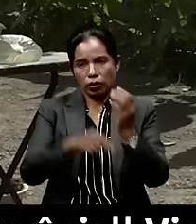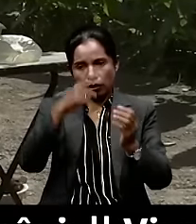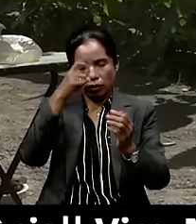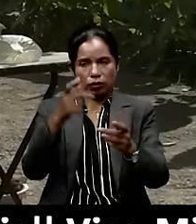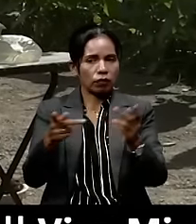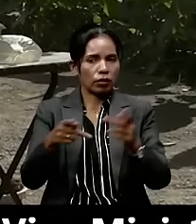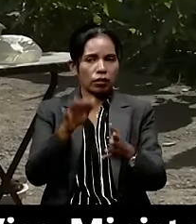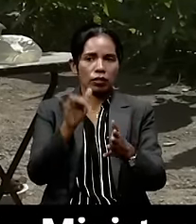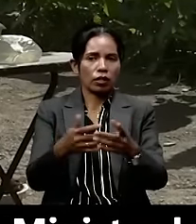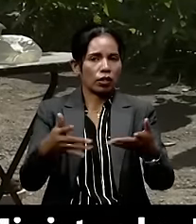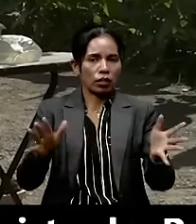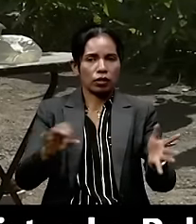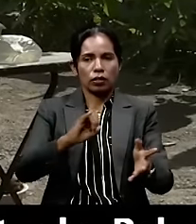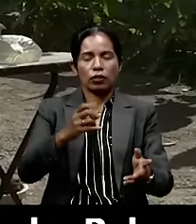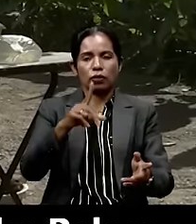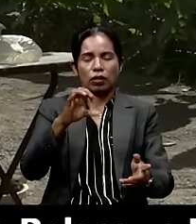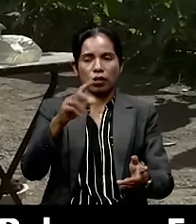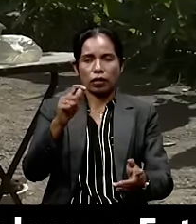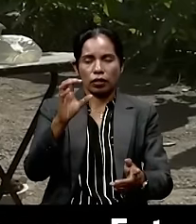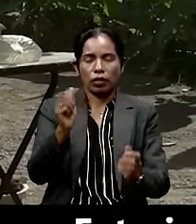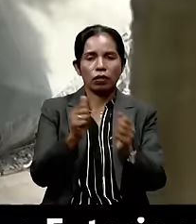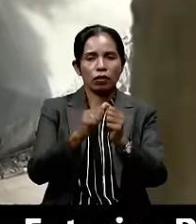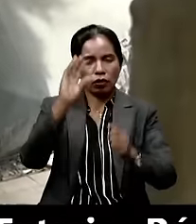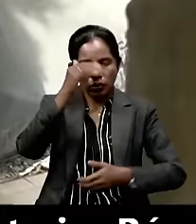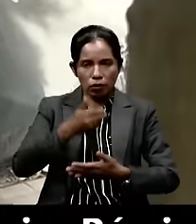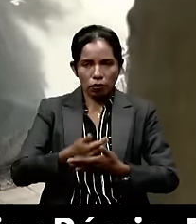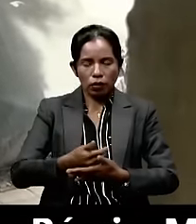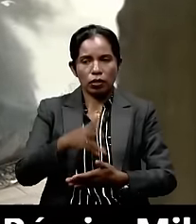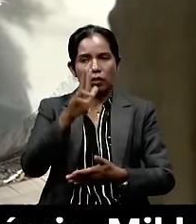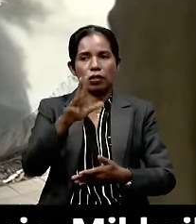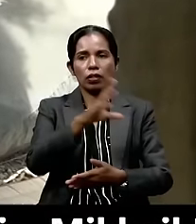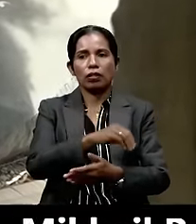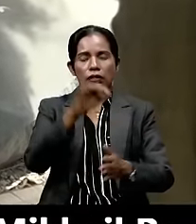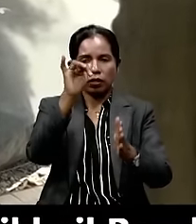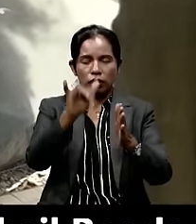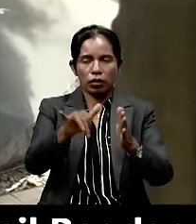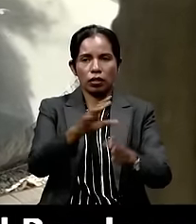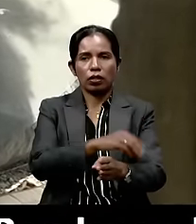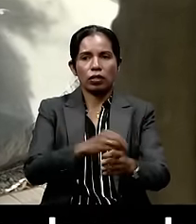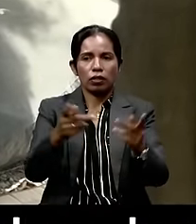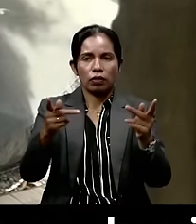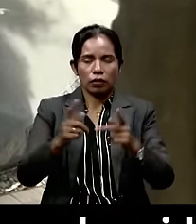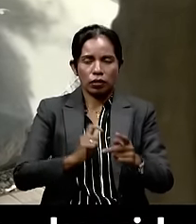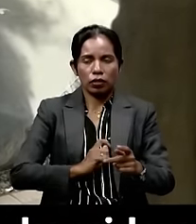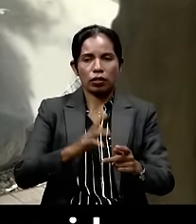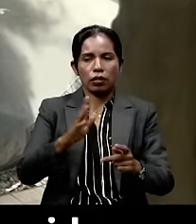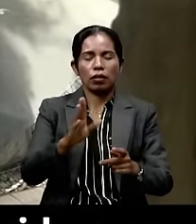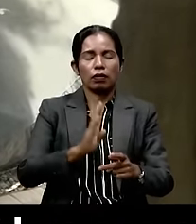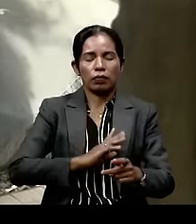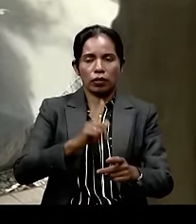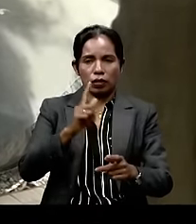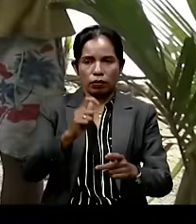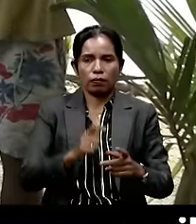la ia ona Zuleta honi ona in tolu obrigado hela ia lona okos ia area tasi ibu Bidau Santana